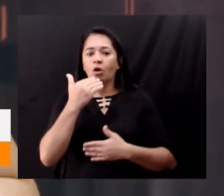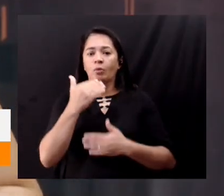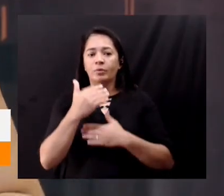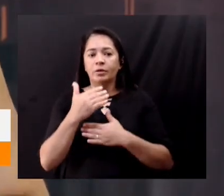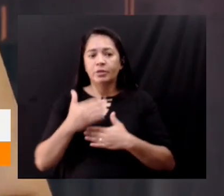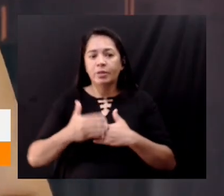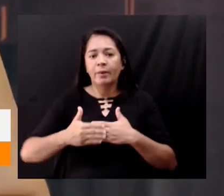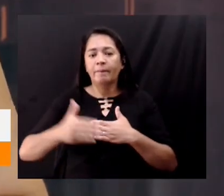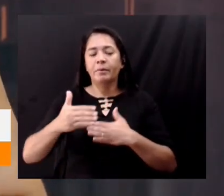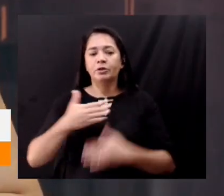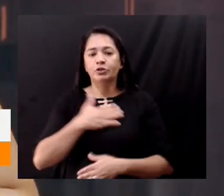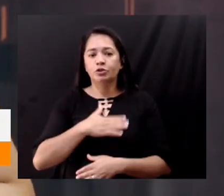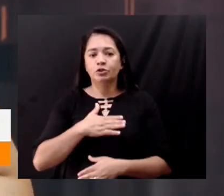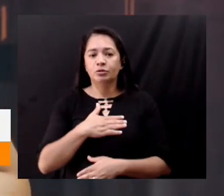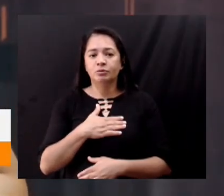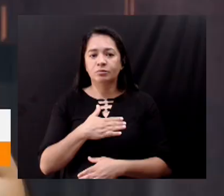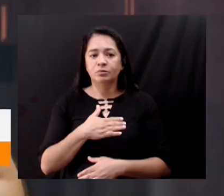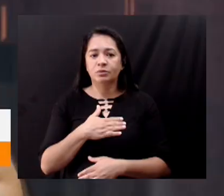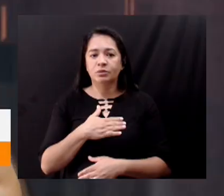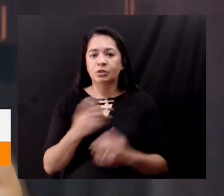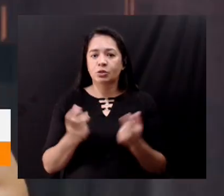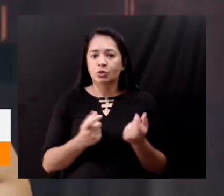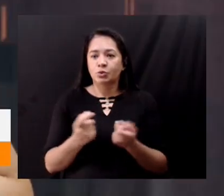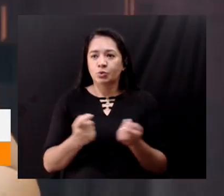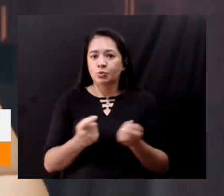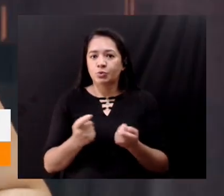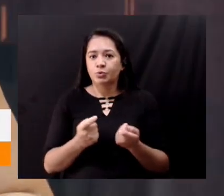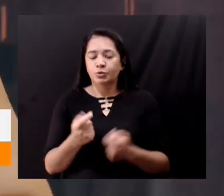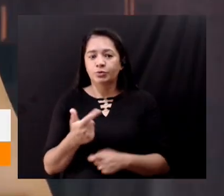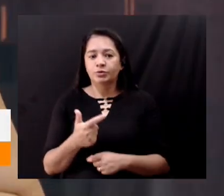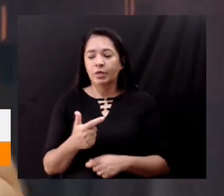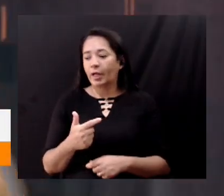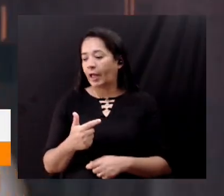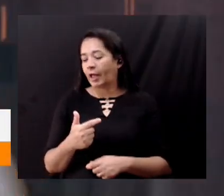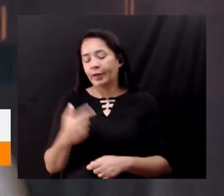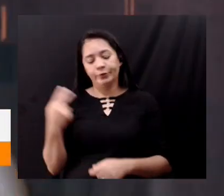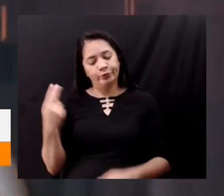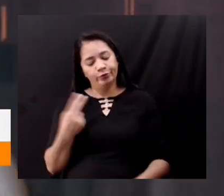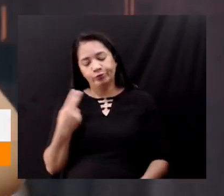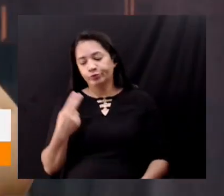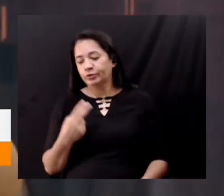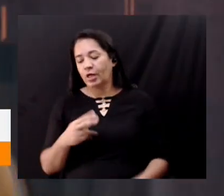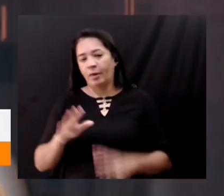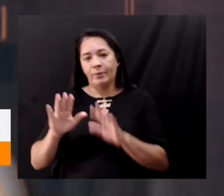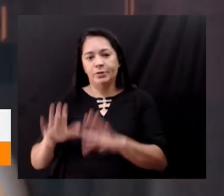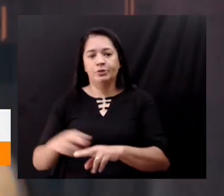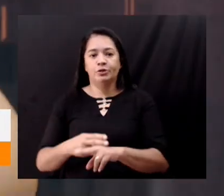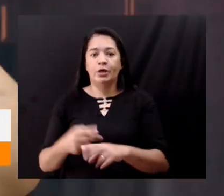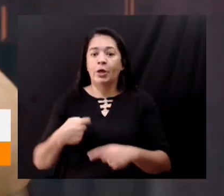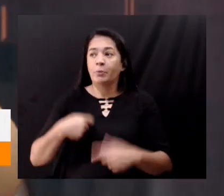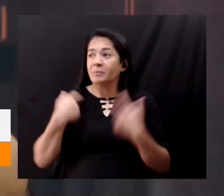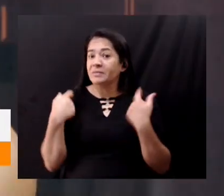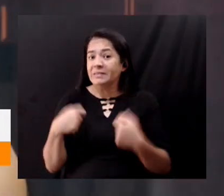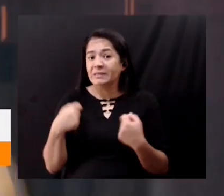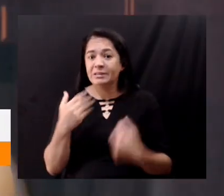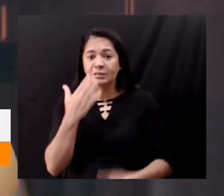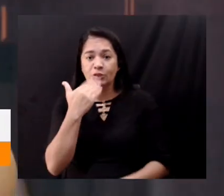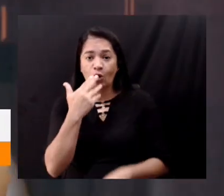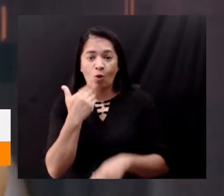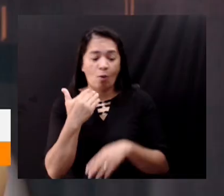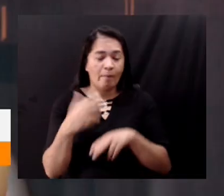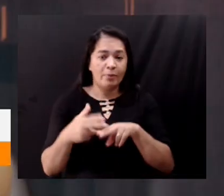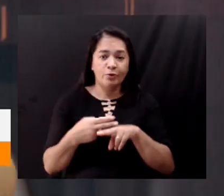que fica incontrolável. Então: "Ah, eu não consigo ficar sem um chocolate, eu preciso comer, porque senão eu